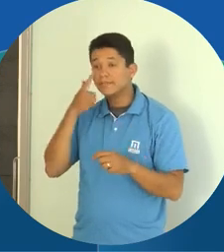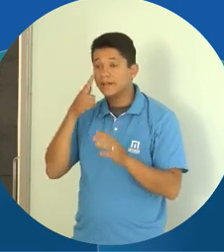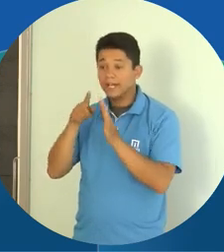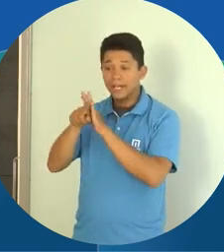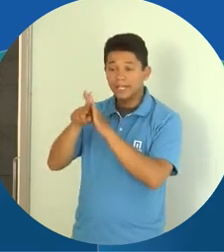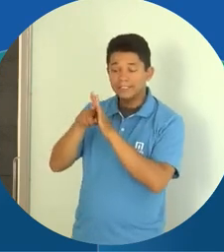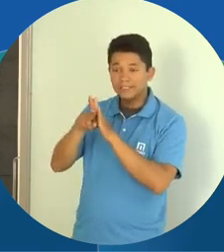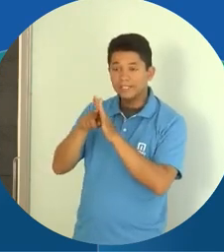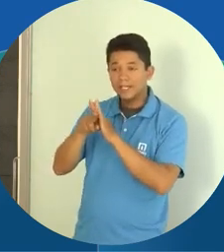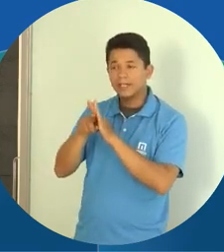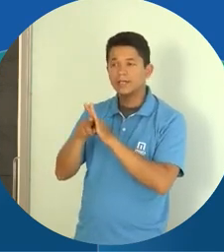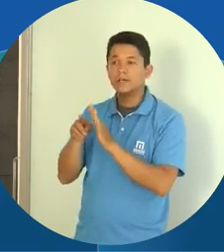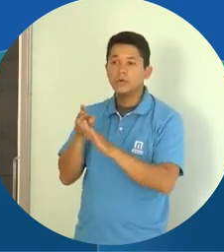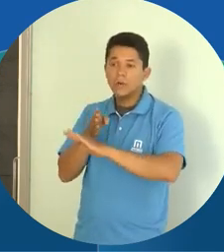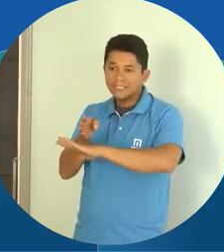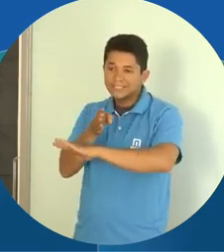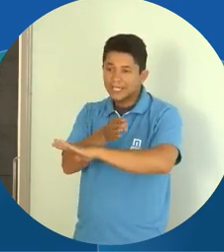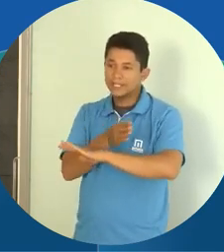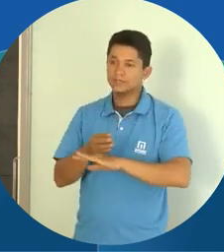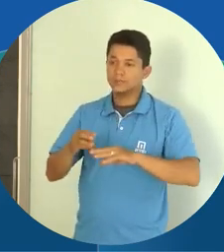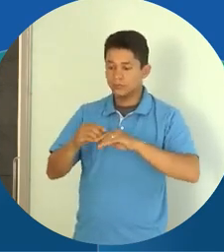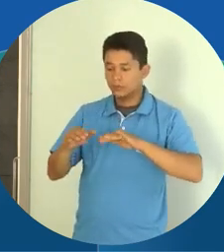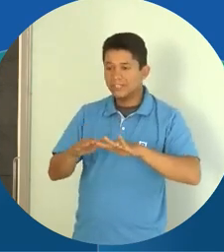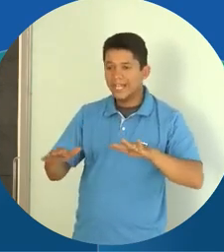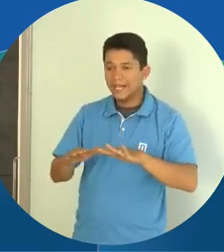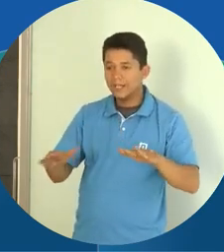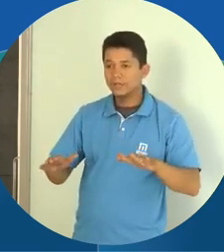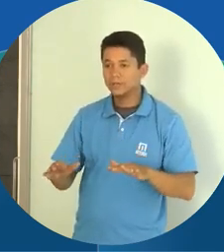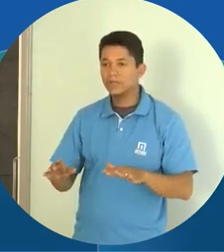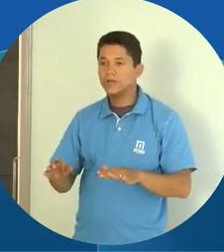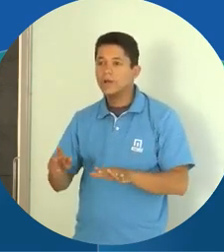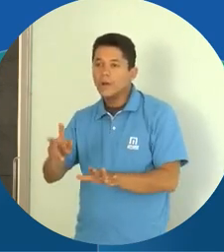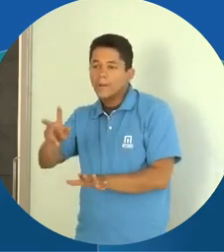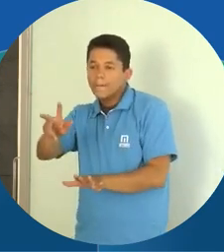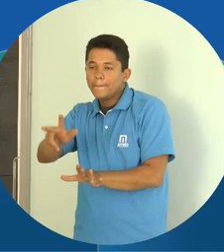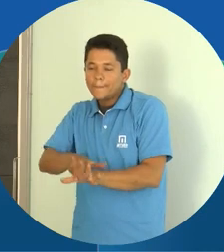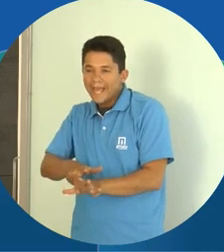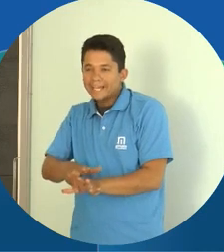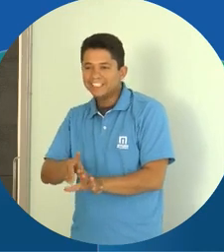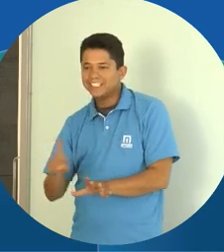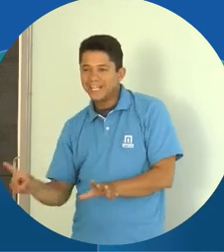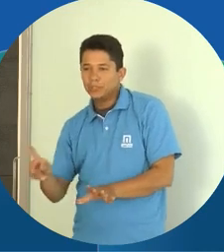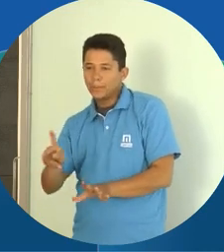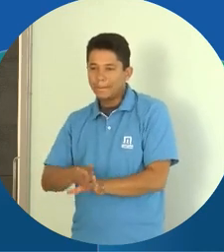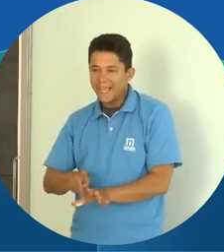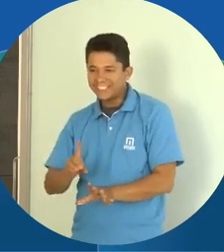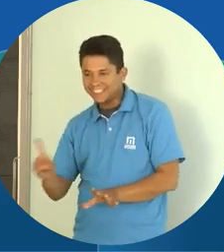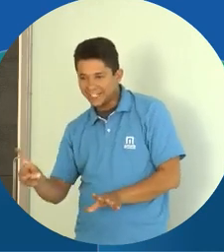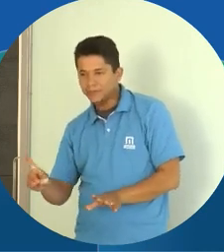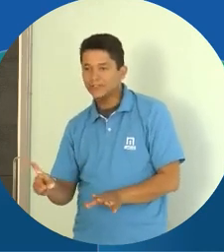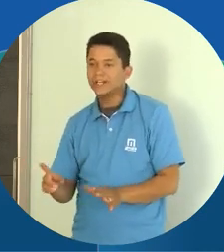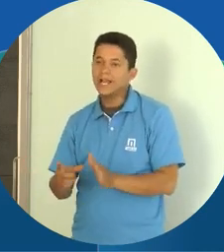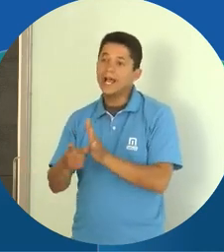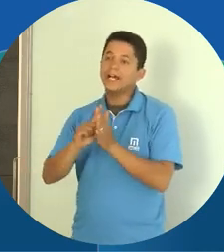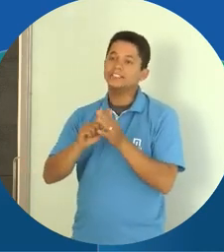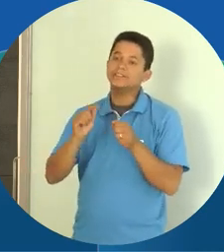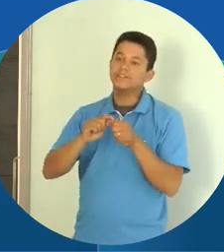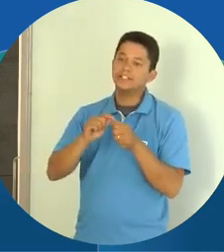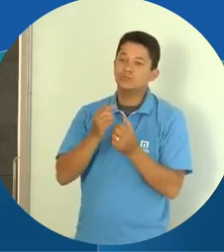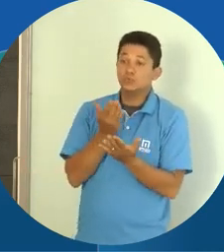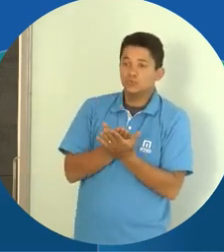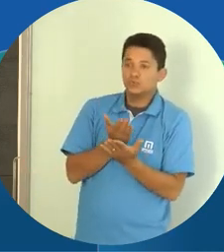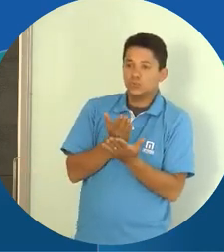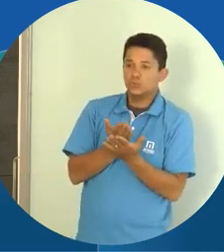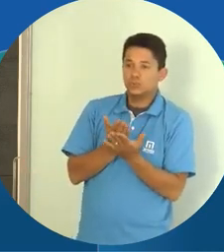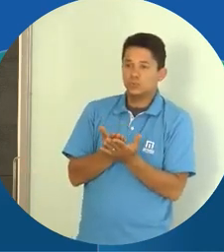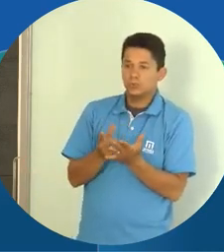de terreno, pé direito, equipamento, tem todo um estudo prévio que é feito para a definição de